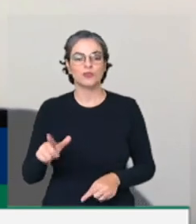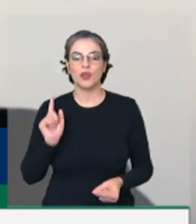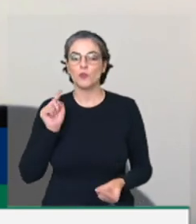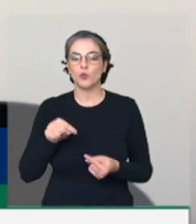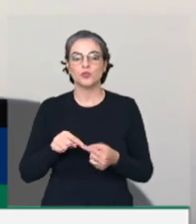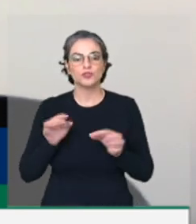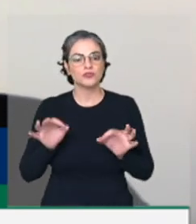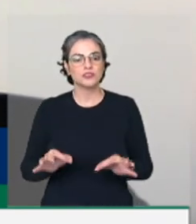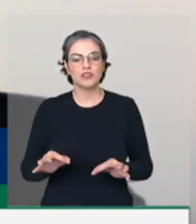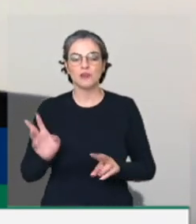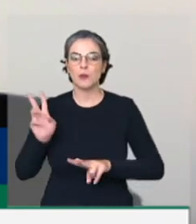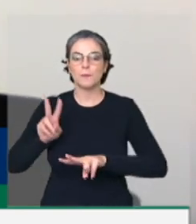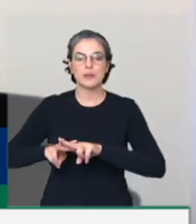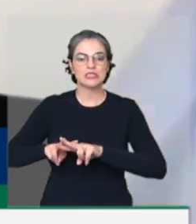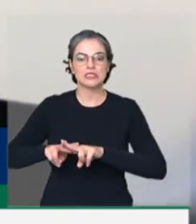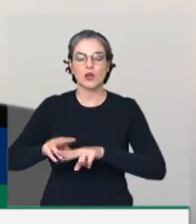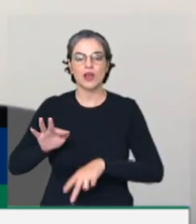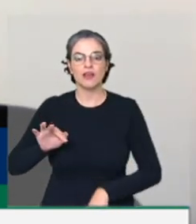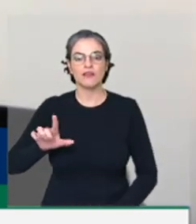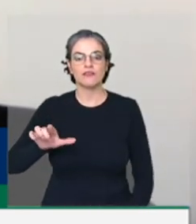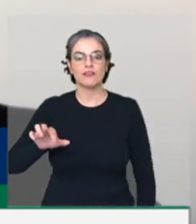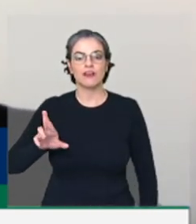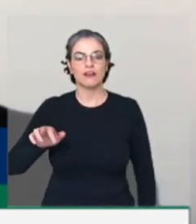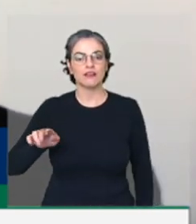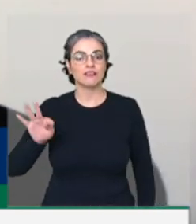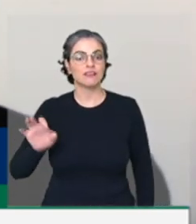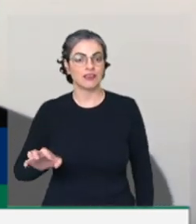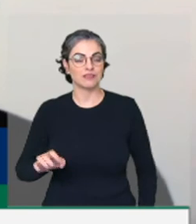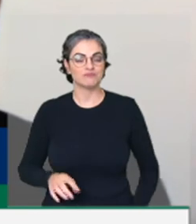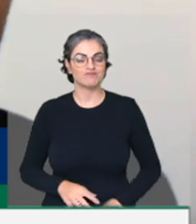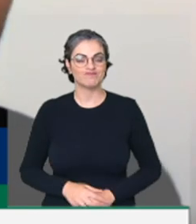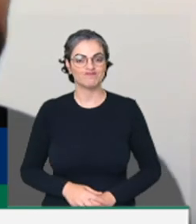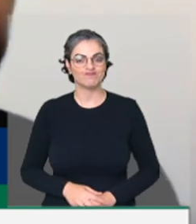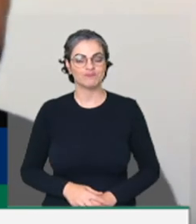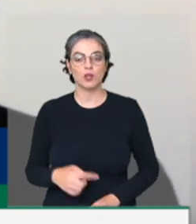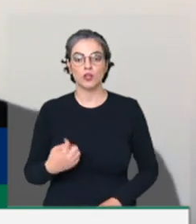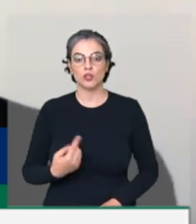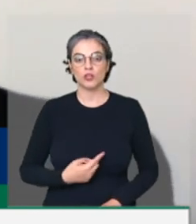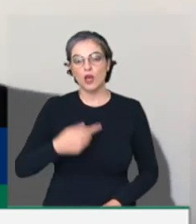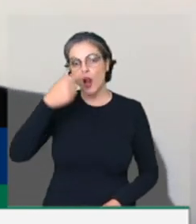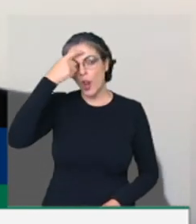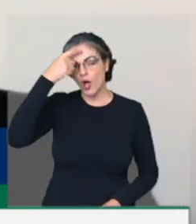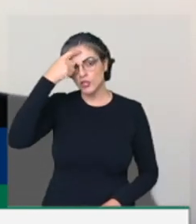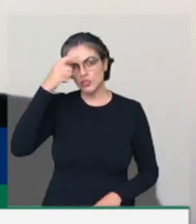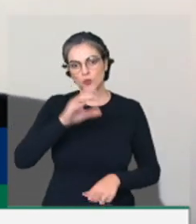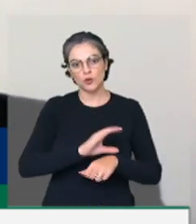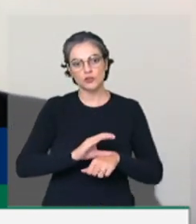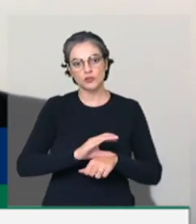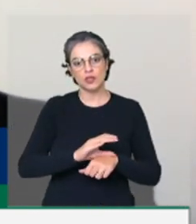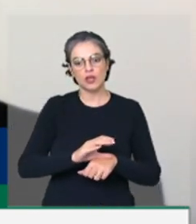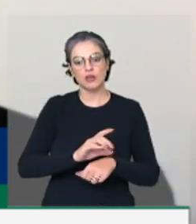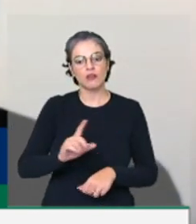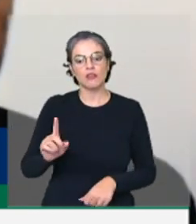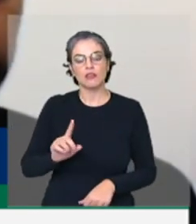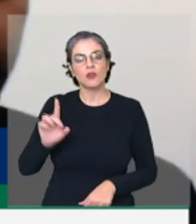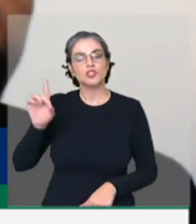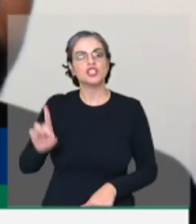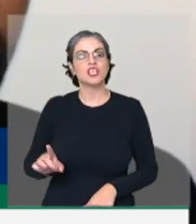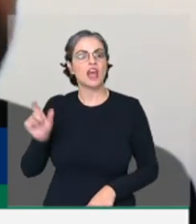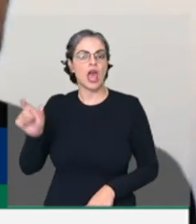prisão em flagrante. A nossa lógica constitucional, senhor presidente, não admite o direito do autor, mas sim o direito do